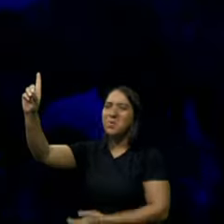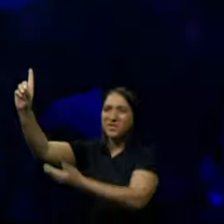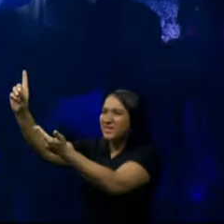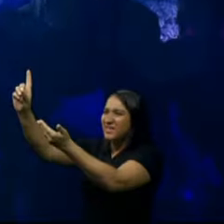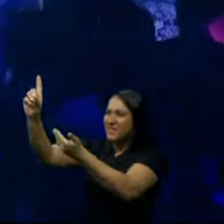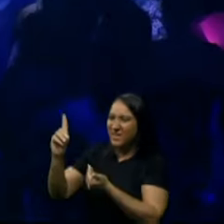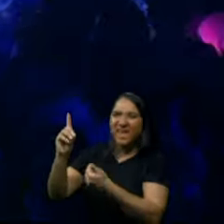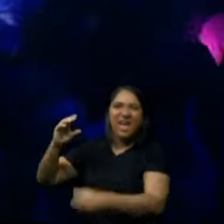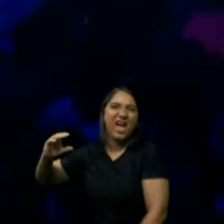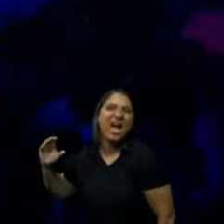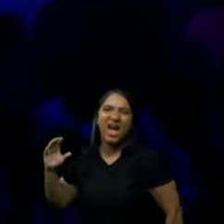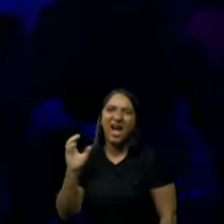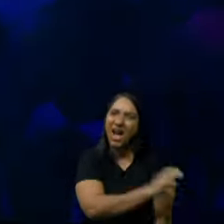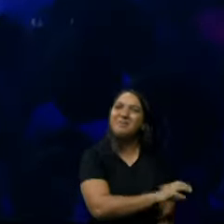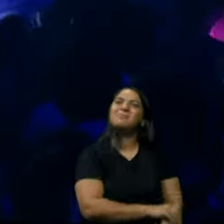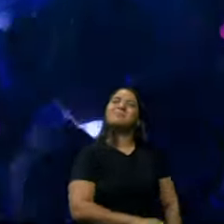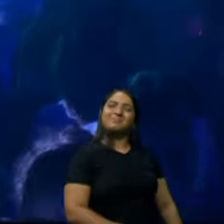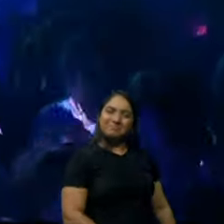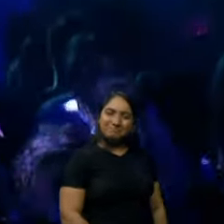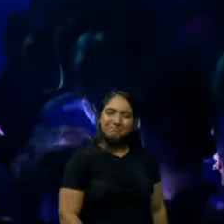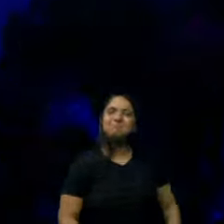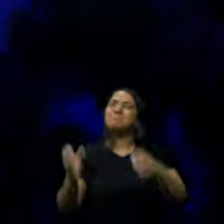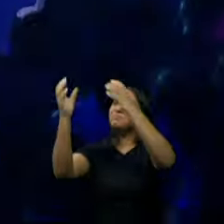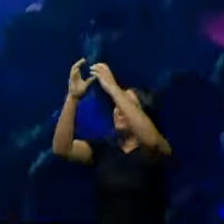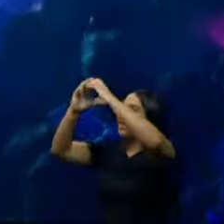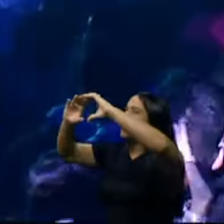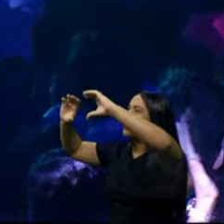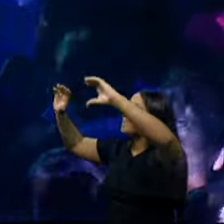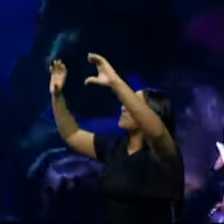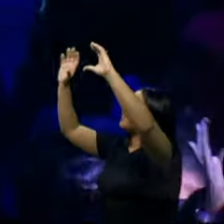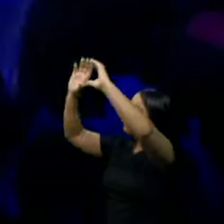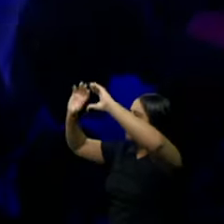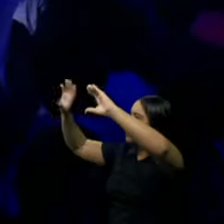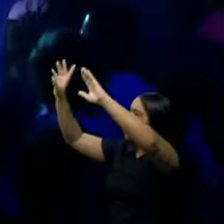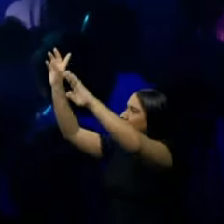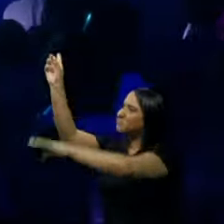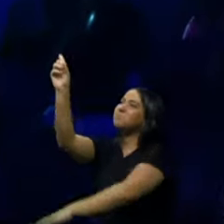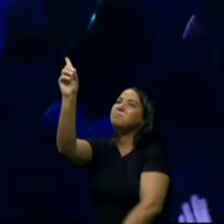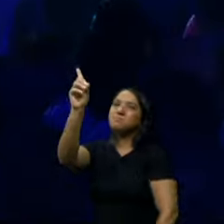o Carrossel 1